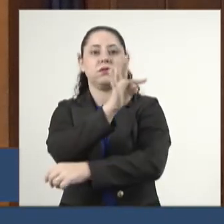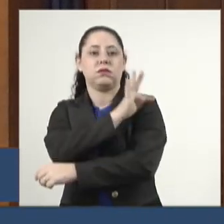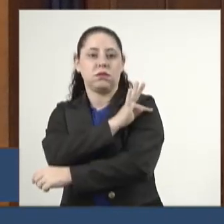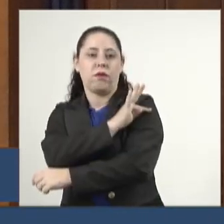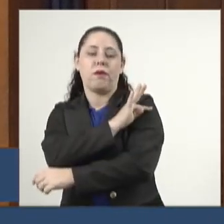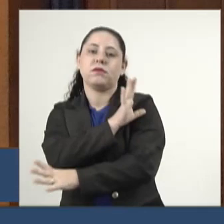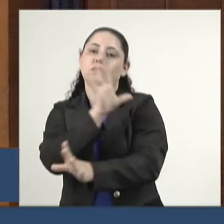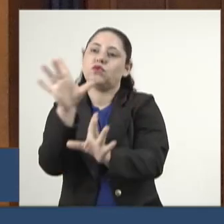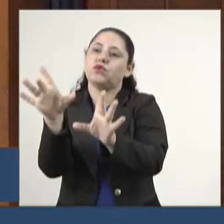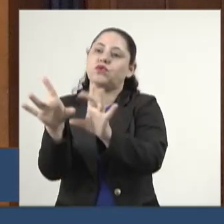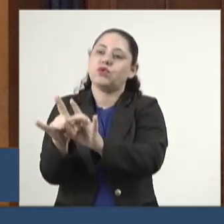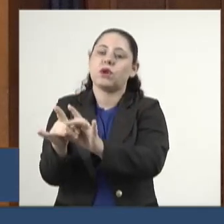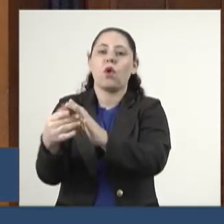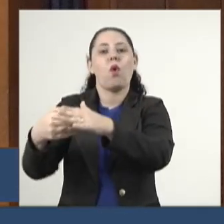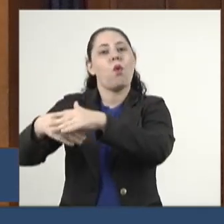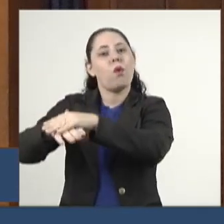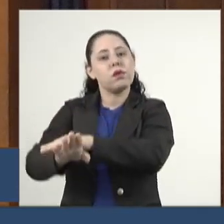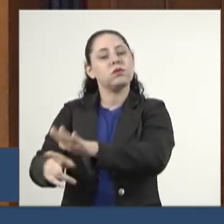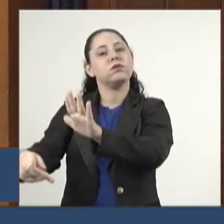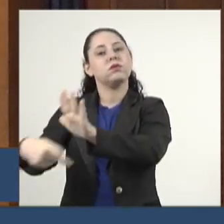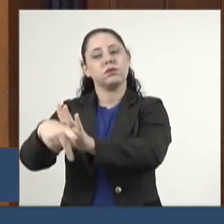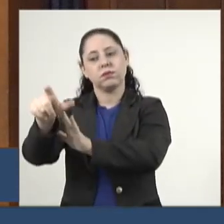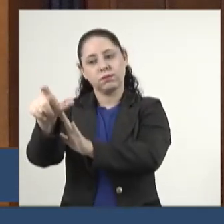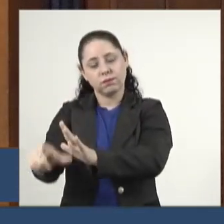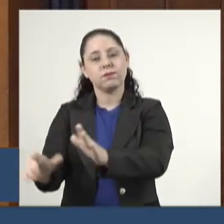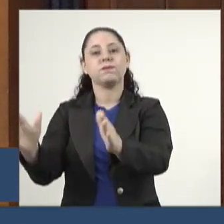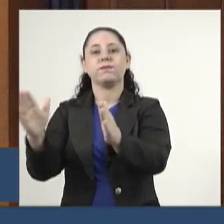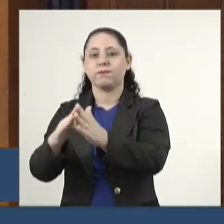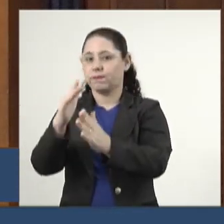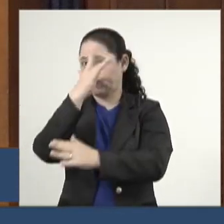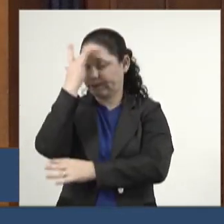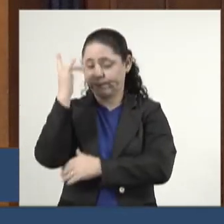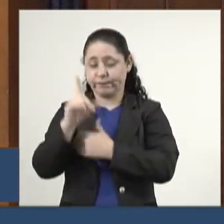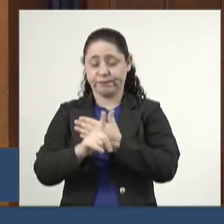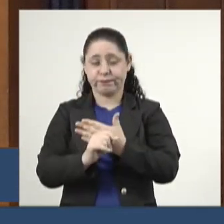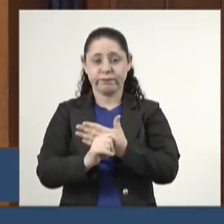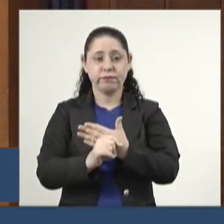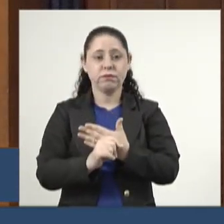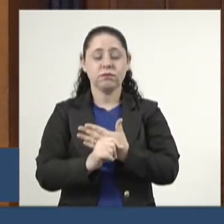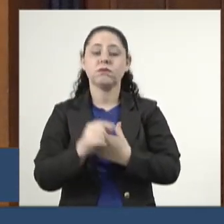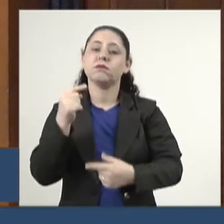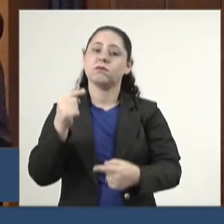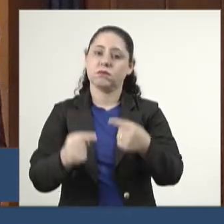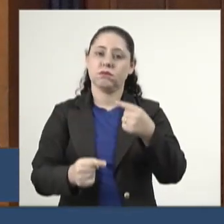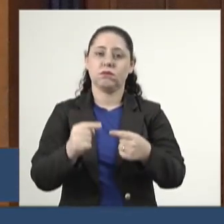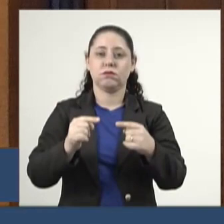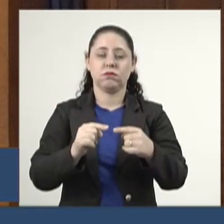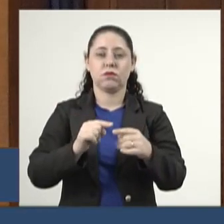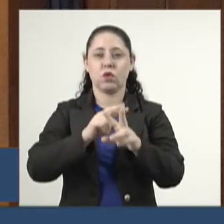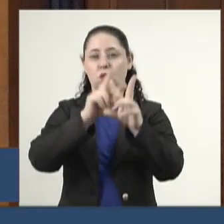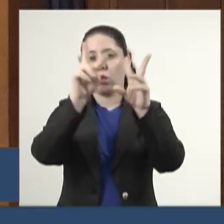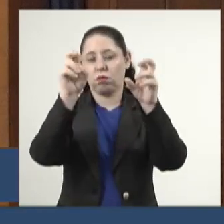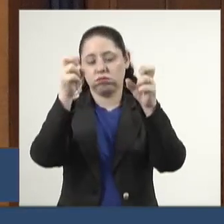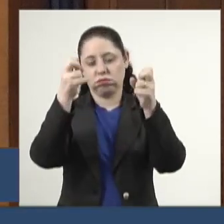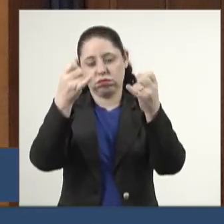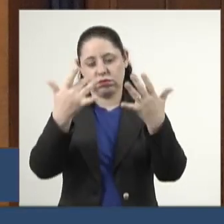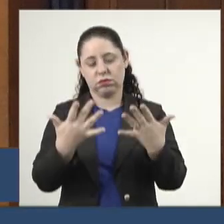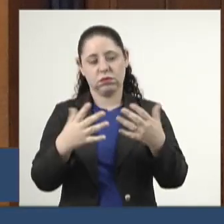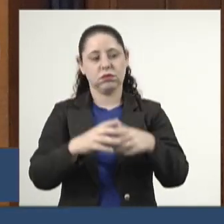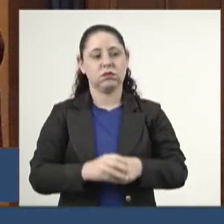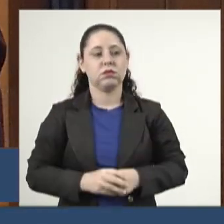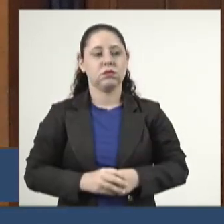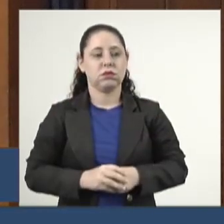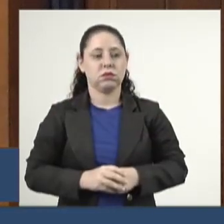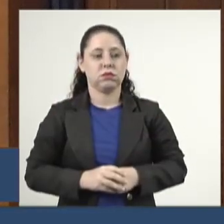do conhecimento tradicional, né, do pantaneiro, e a gente discutir todas essas questões. De